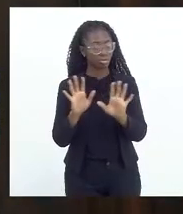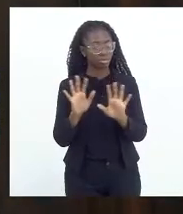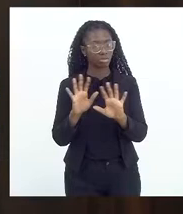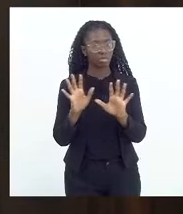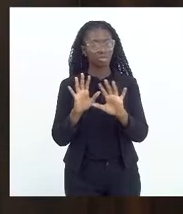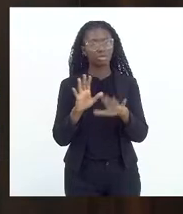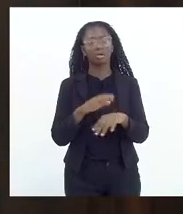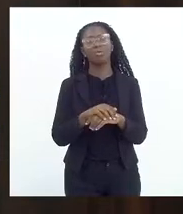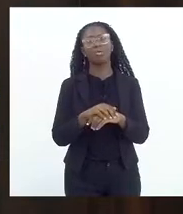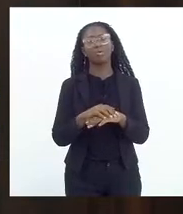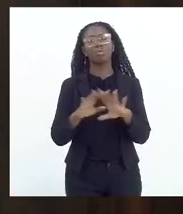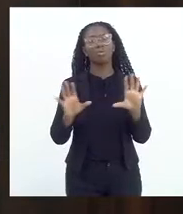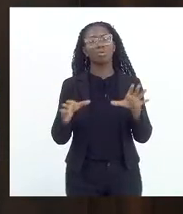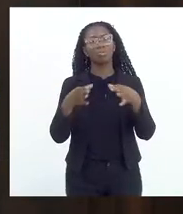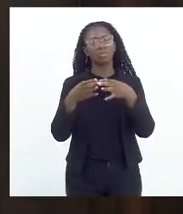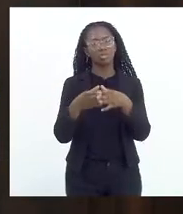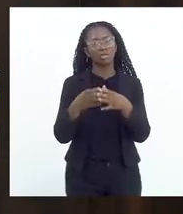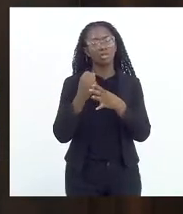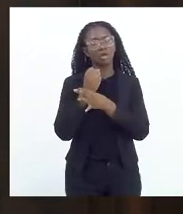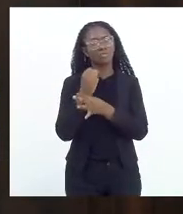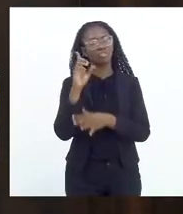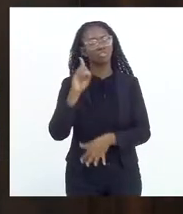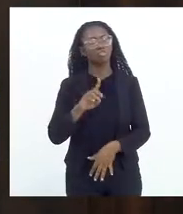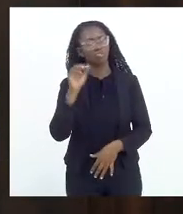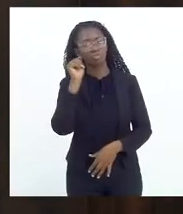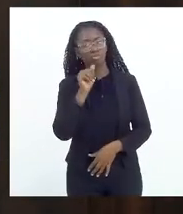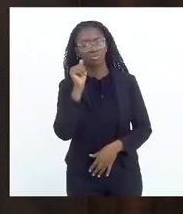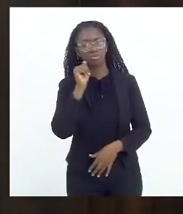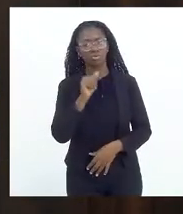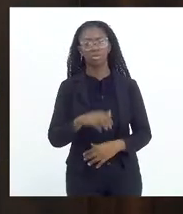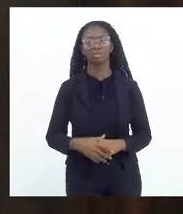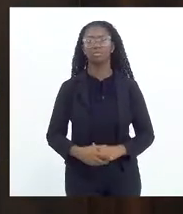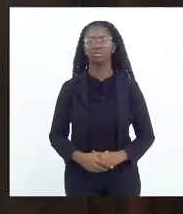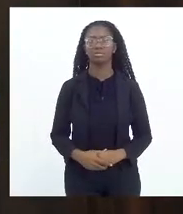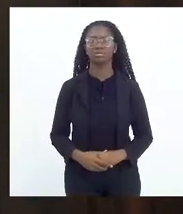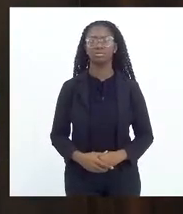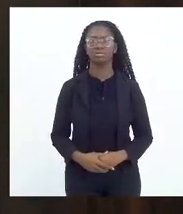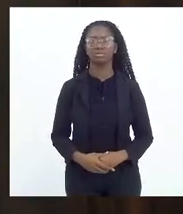pela Comissão de Defesa dos Direitos da Mulher.